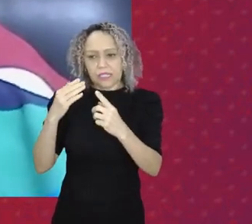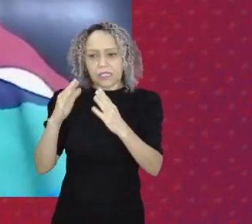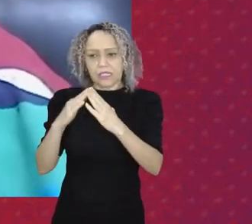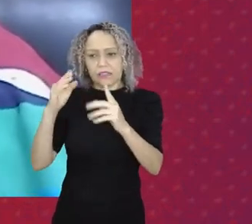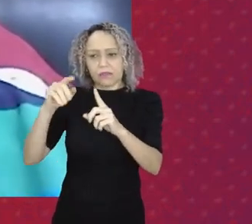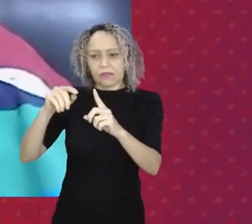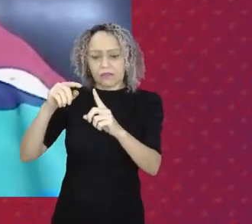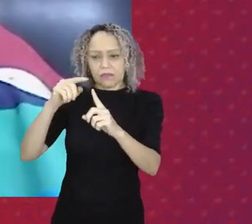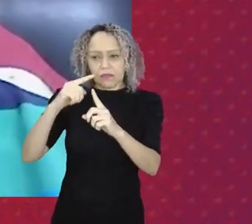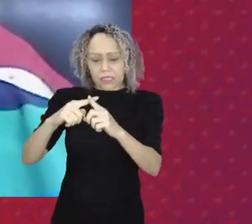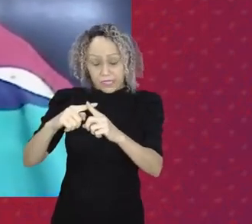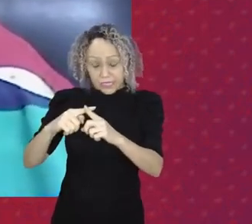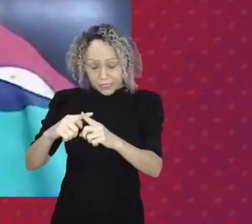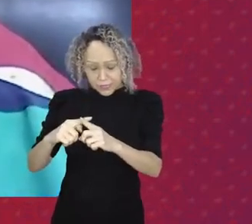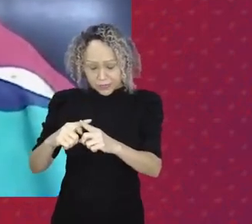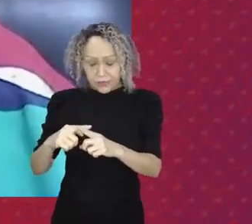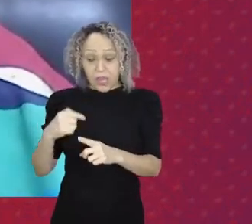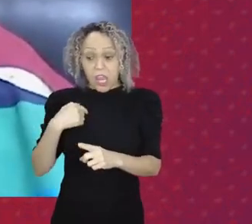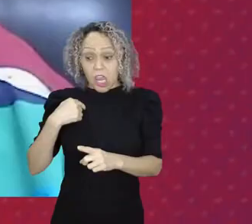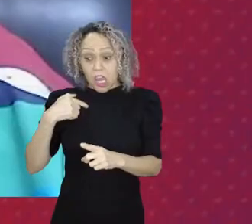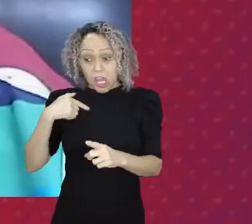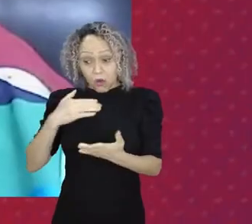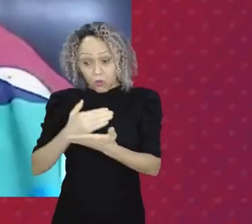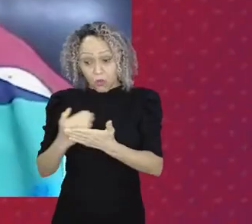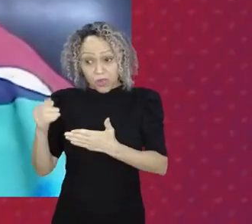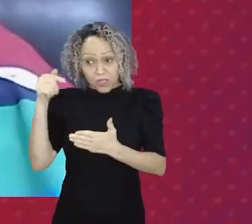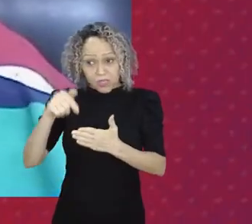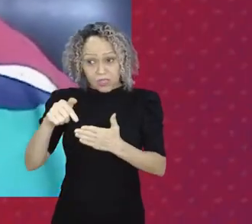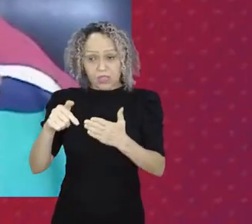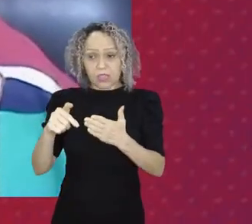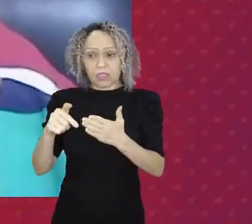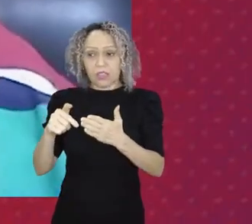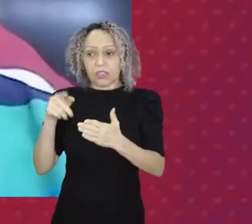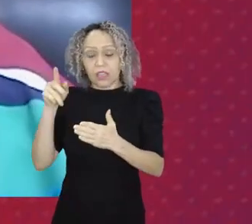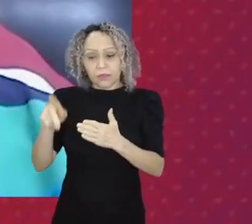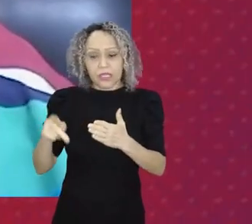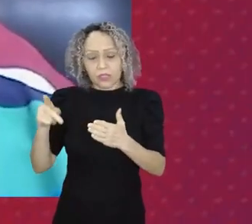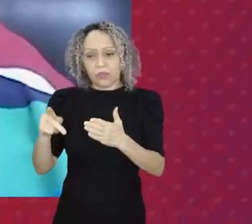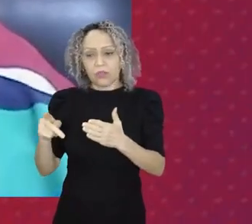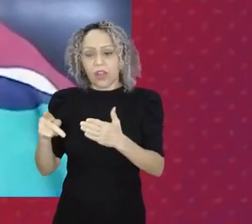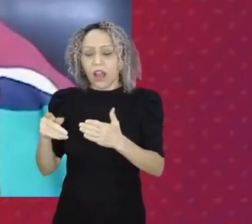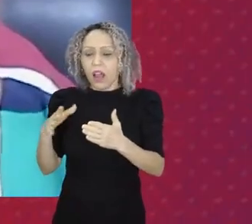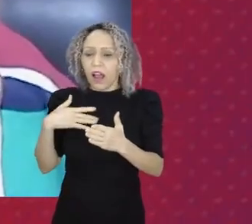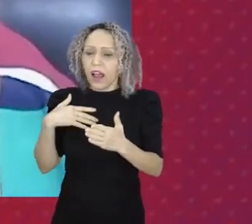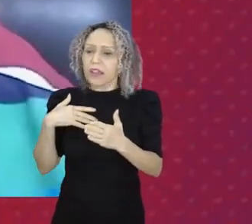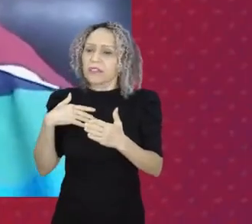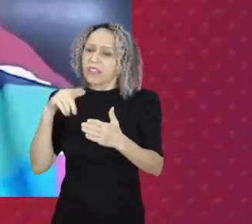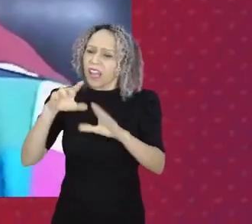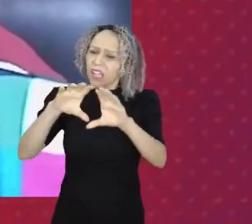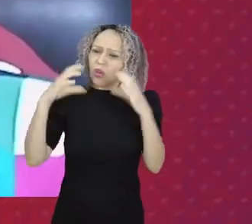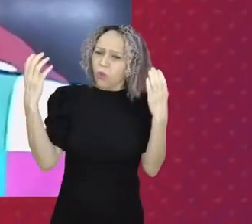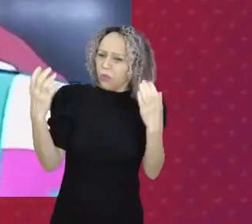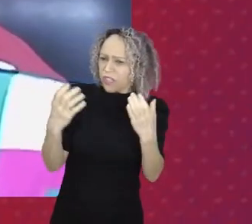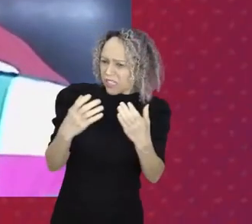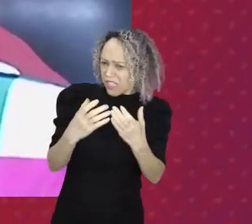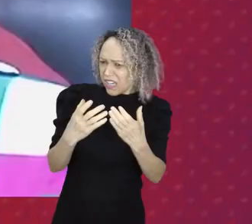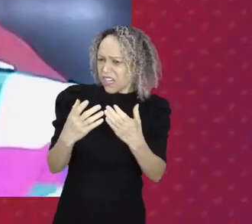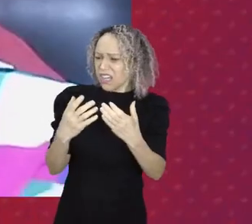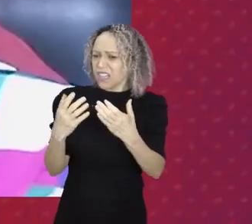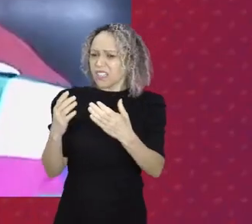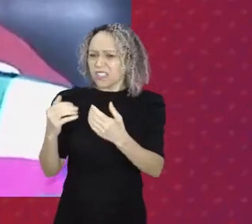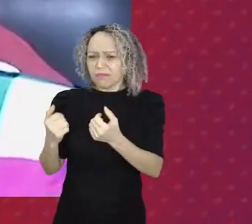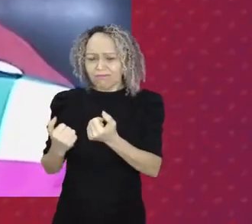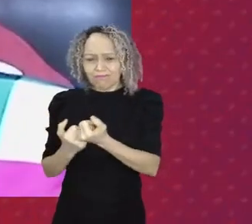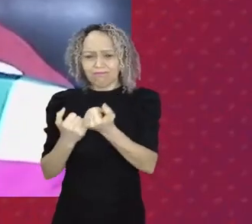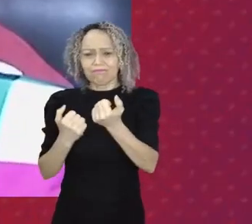participavam dessa análise, ou através dos movimentos sociais de bairro, ou através dos